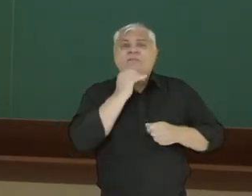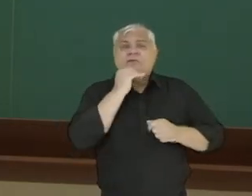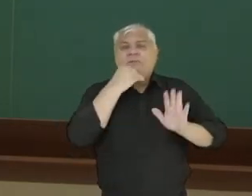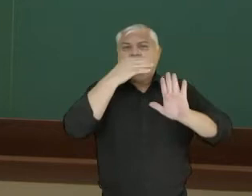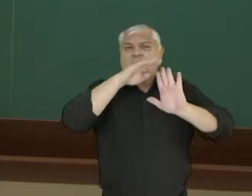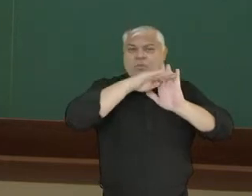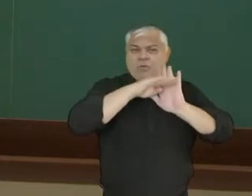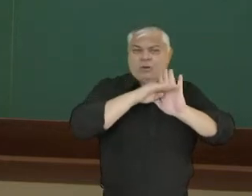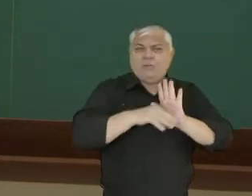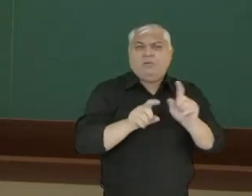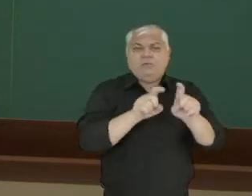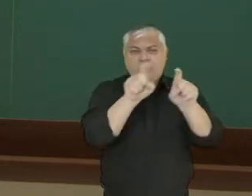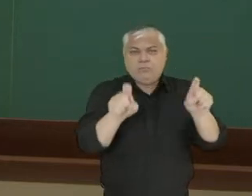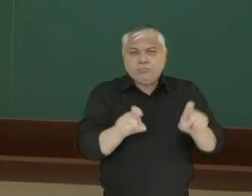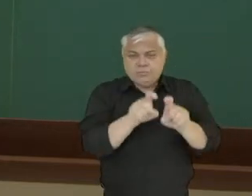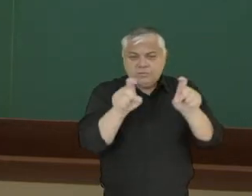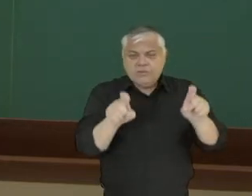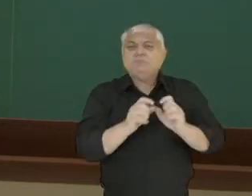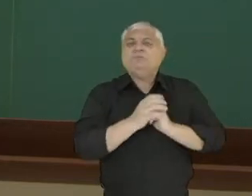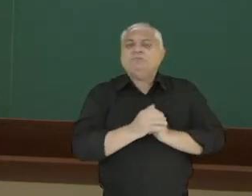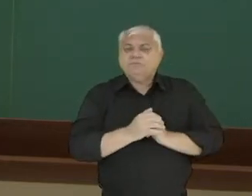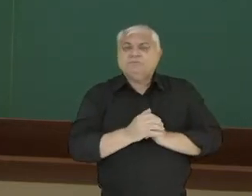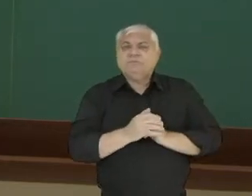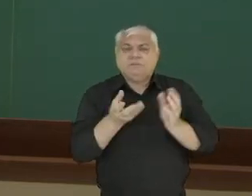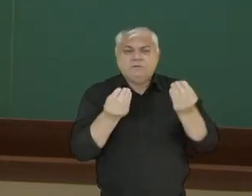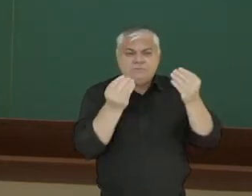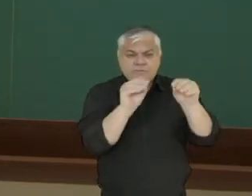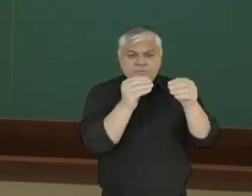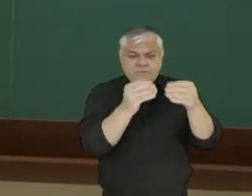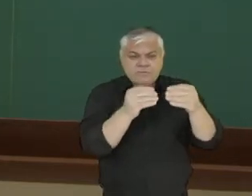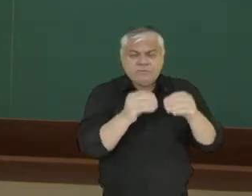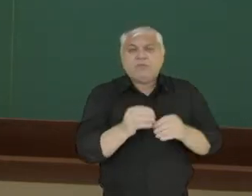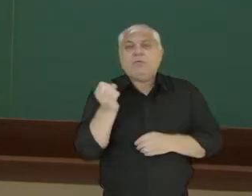programas computacionais, o qual integra dados, equipamentos e